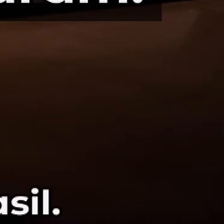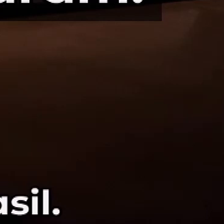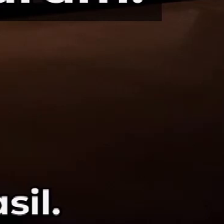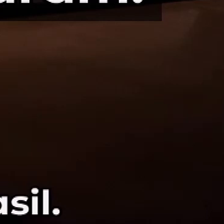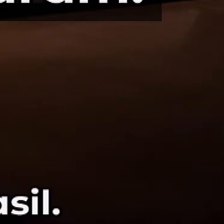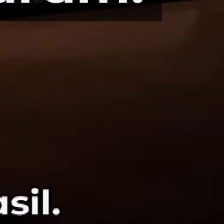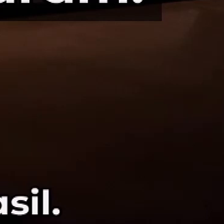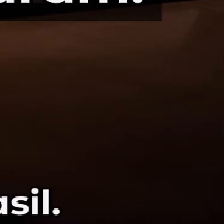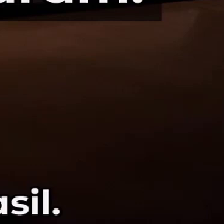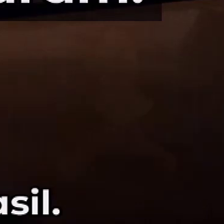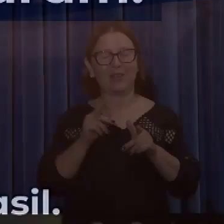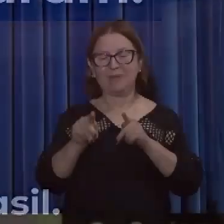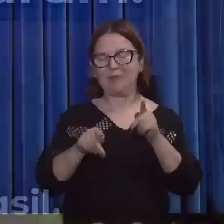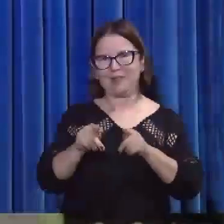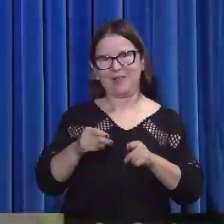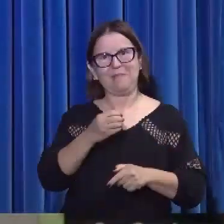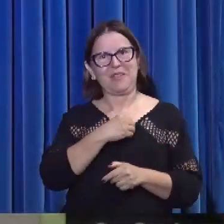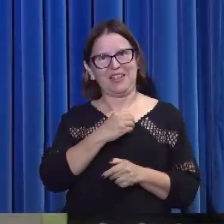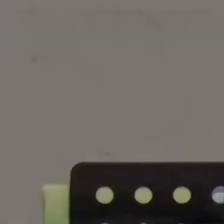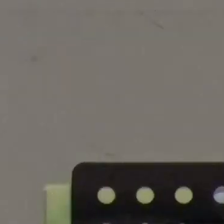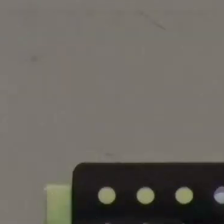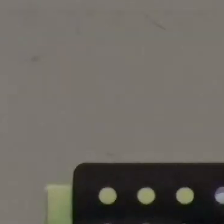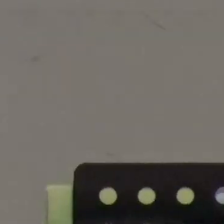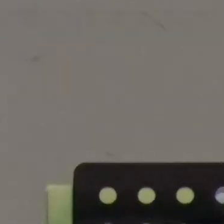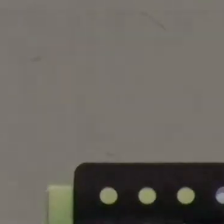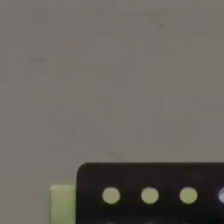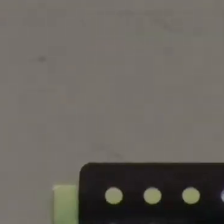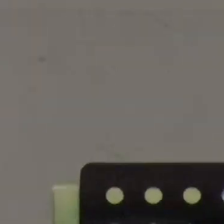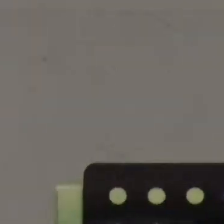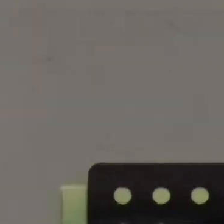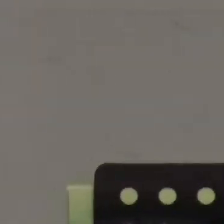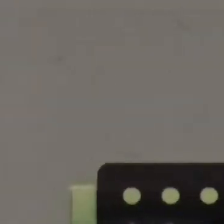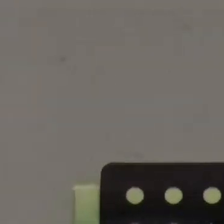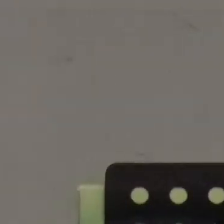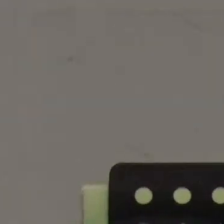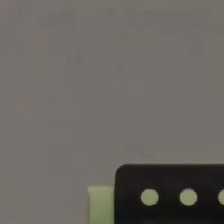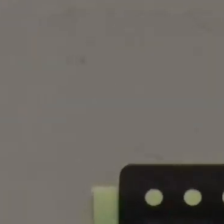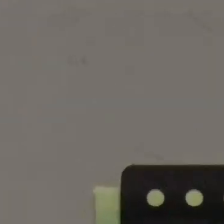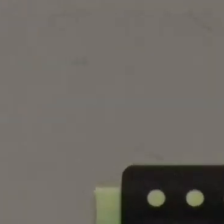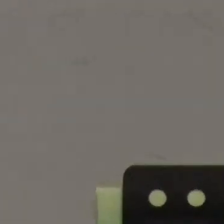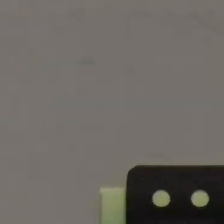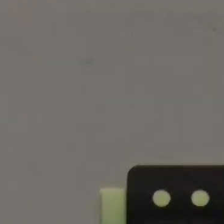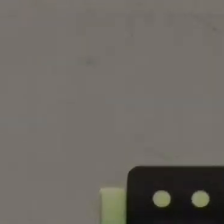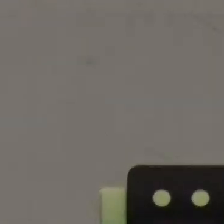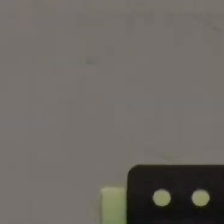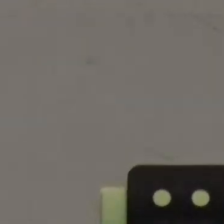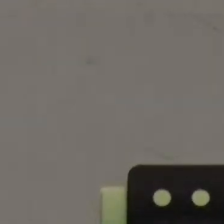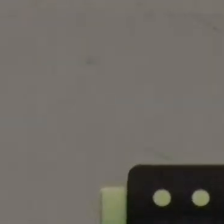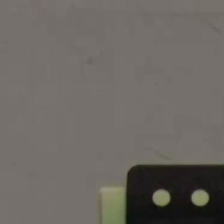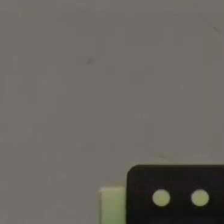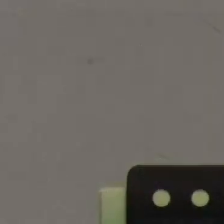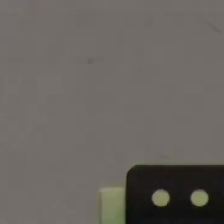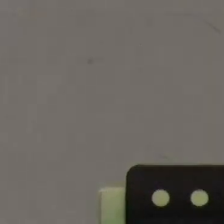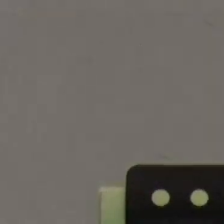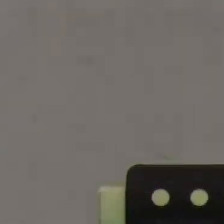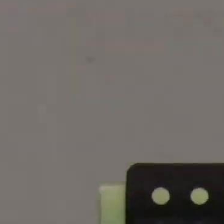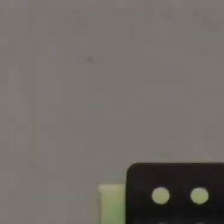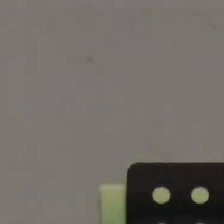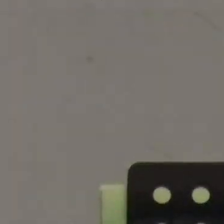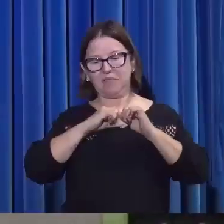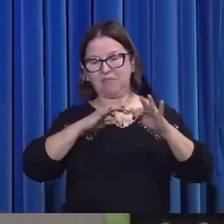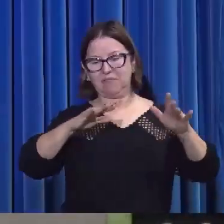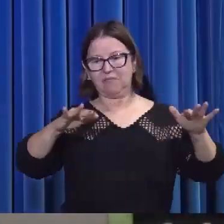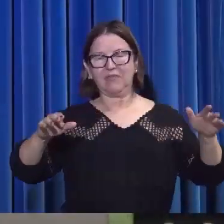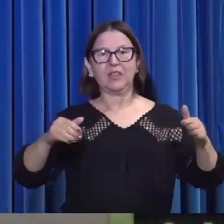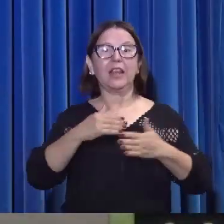morte entrou, o pecado entrou por Adão, e a morte entrou por Adão, e a morte passou a todos.